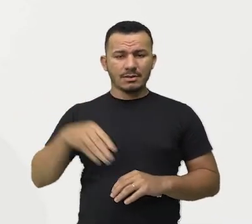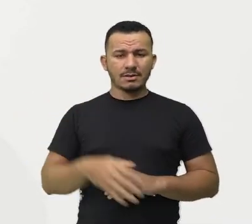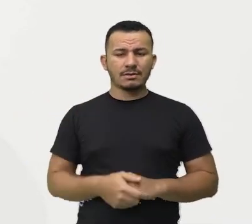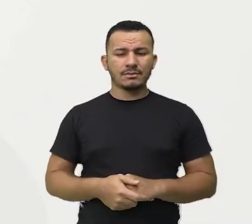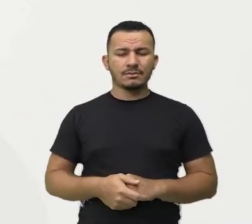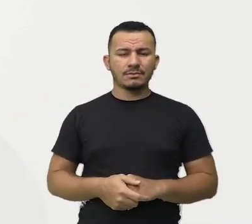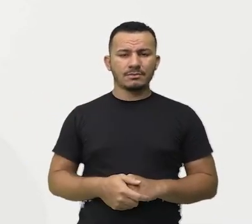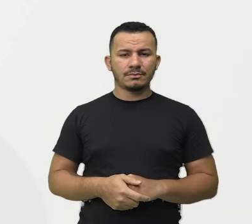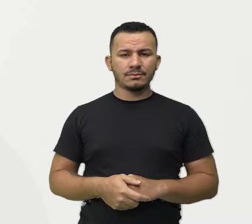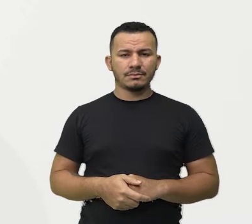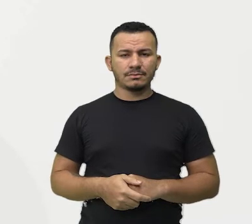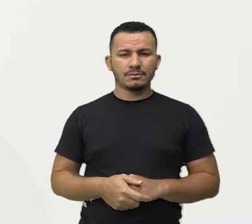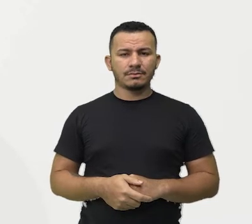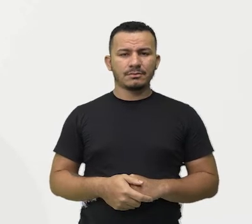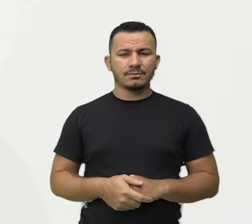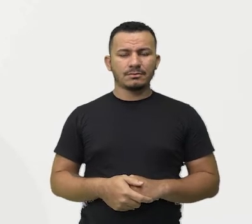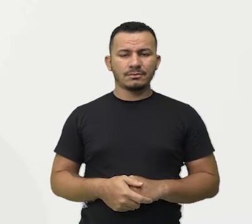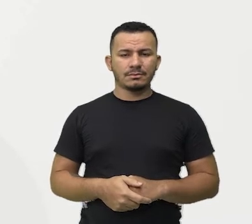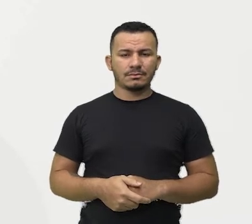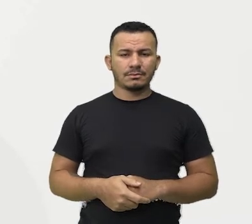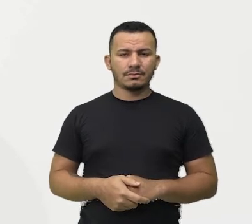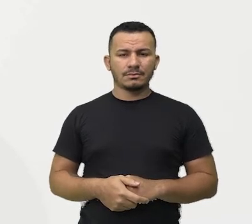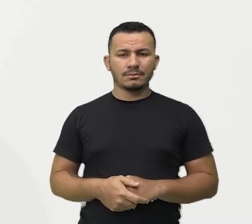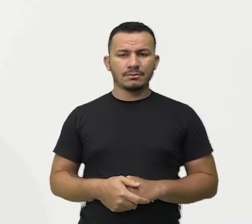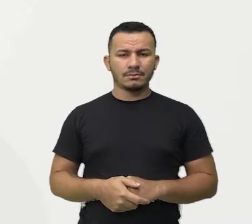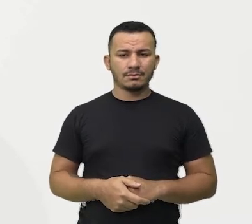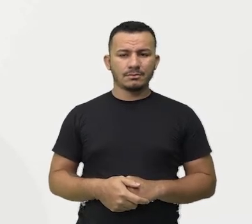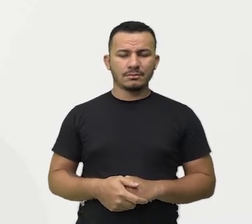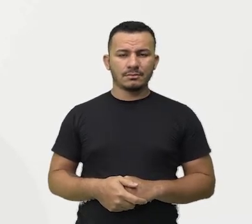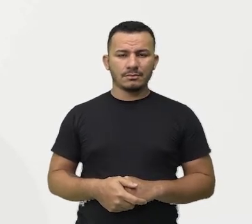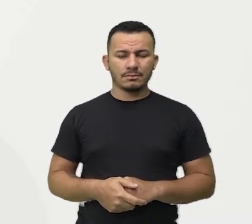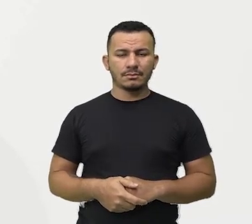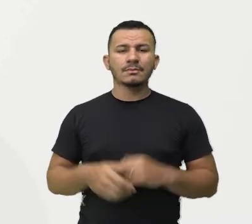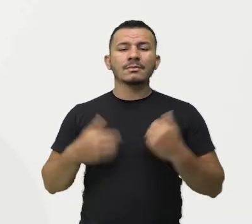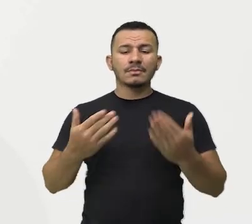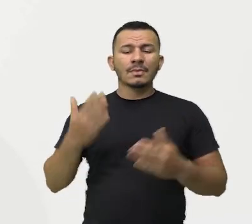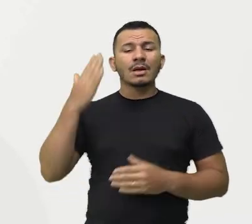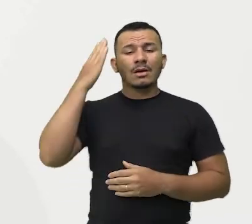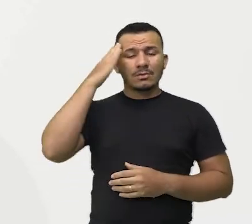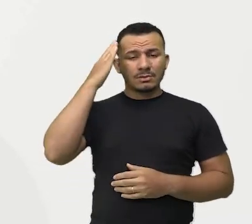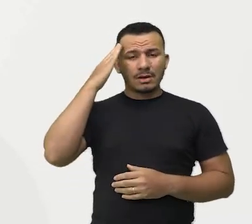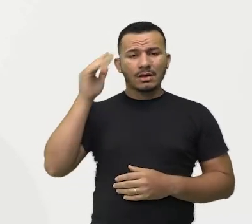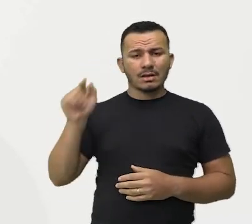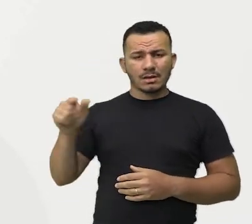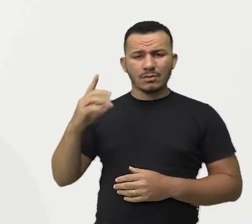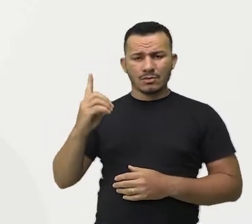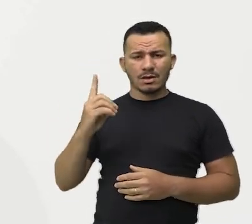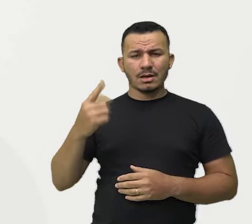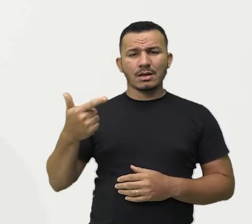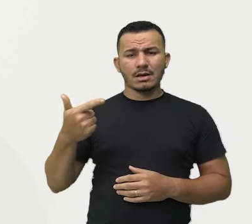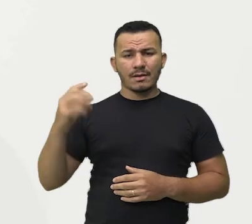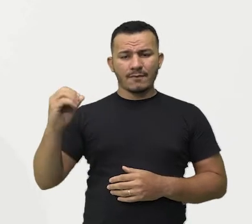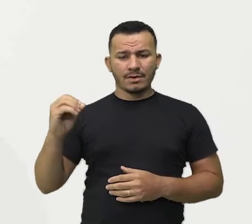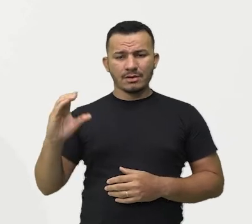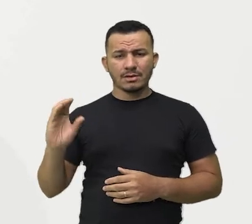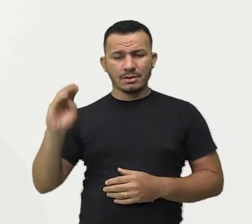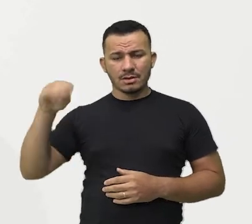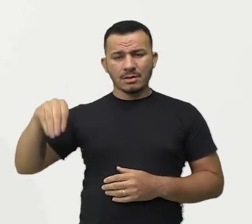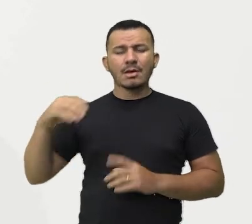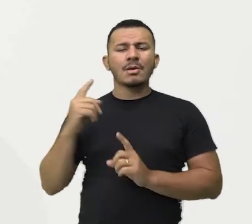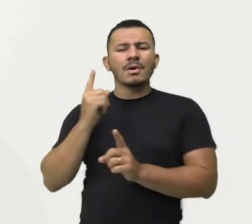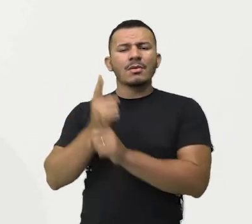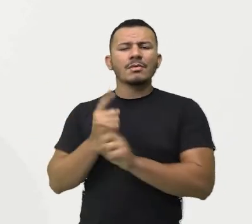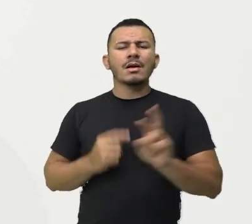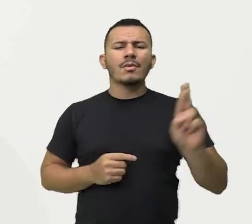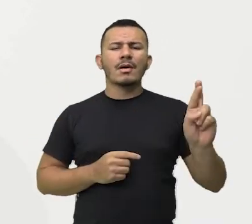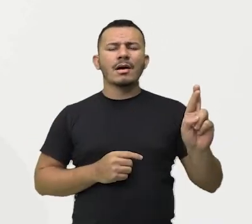representar pela letra D, é igual a 20 centímetros. Agora, sabendo que o diâmetro é 20, pessoal,